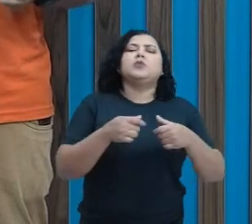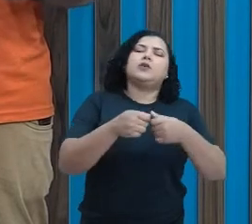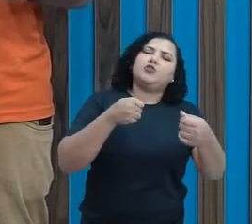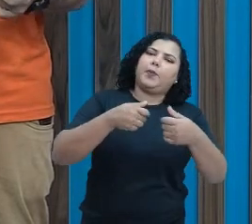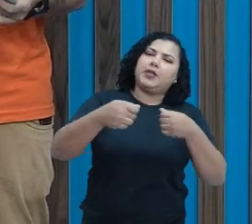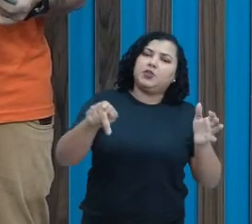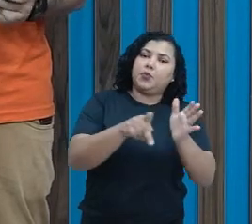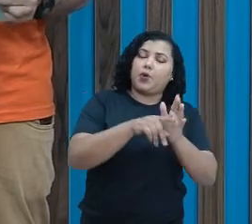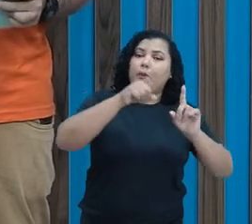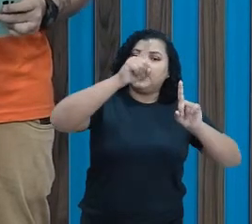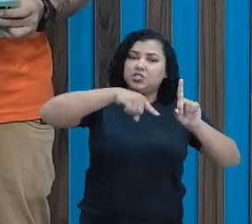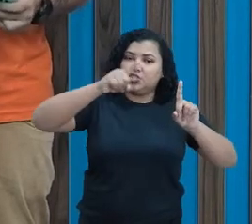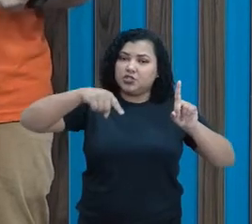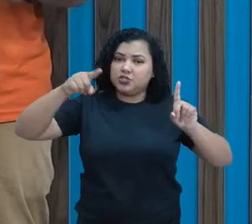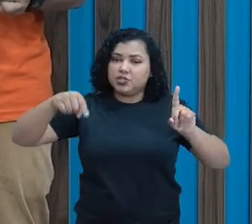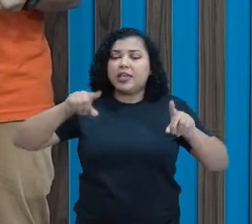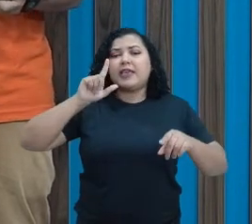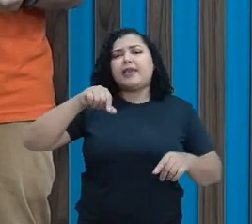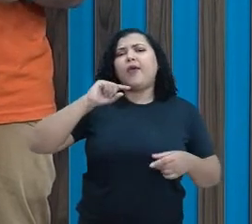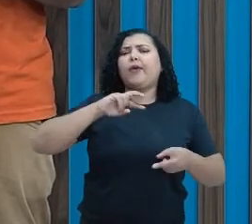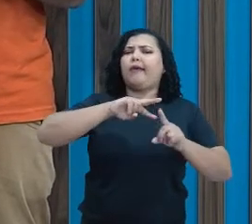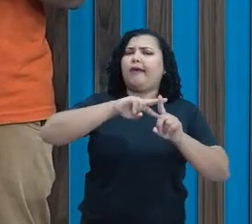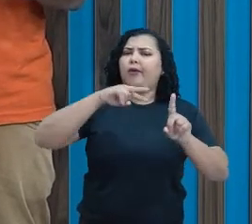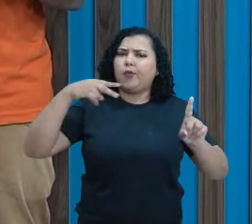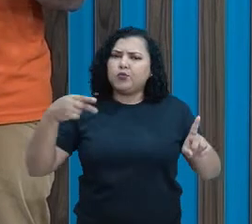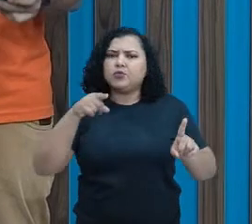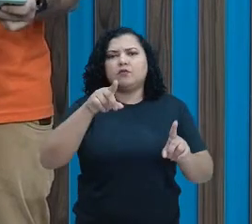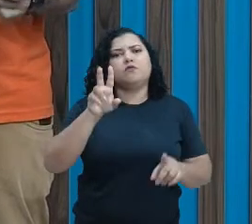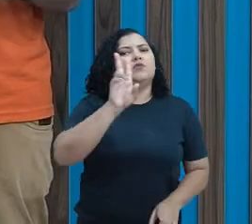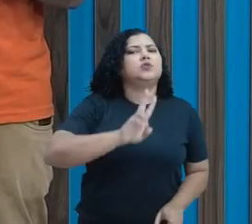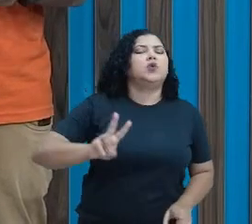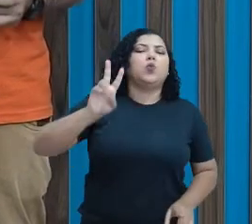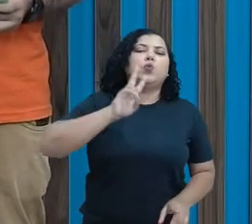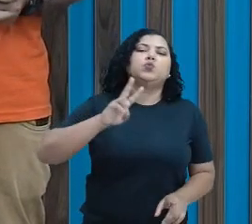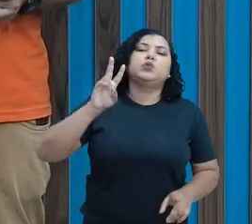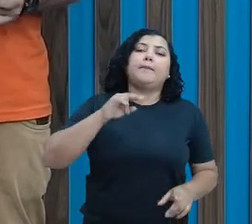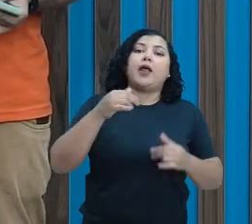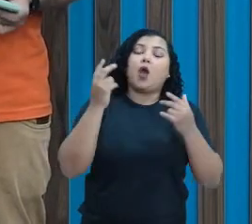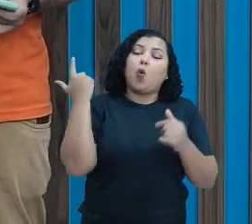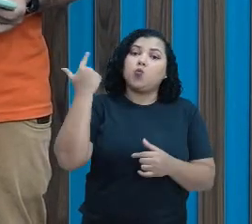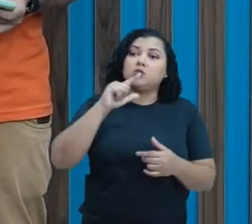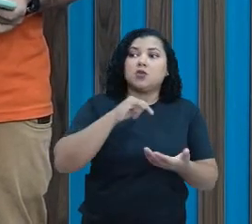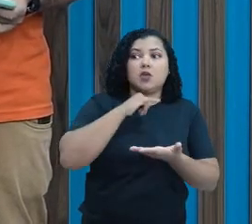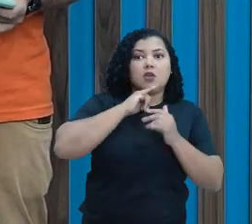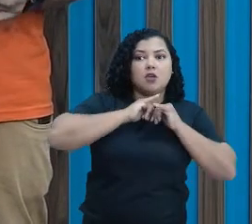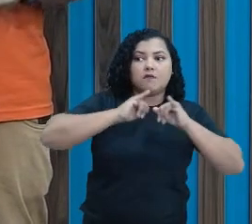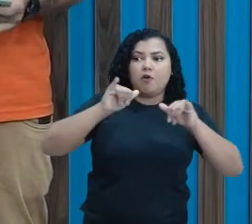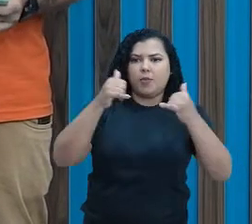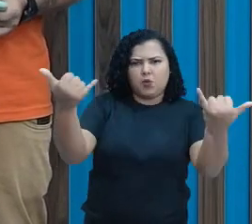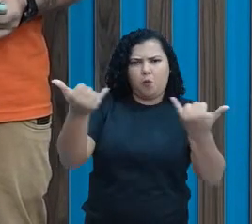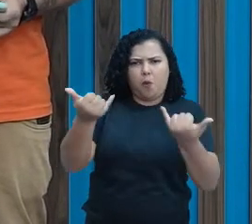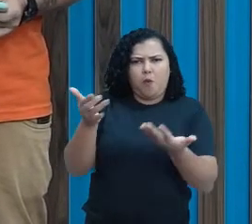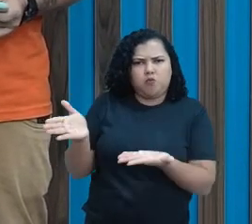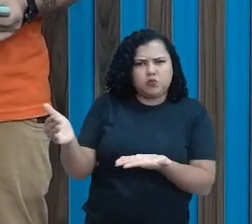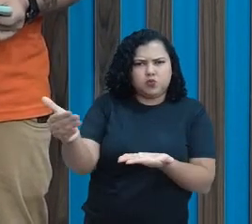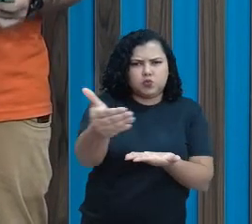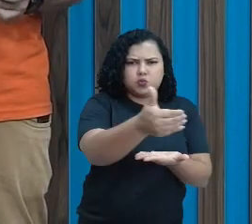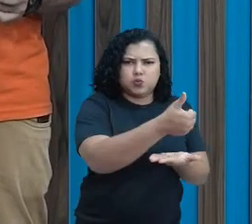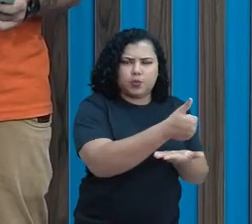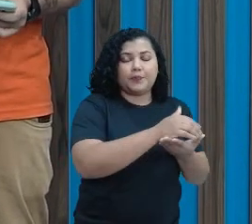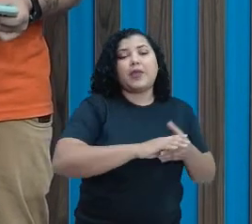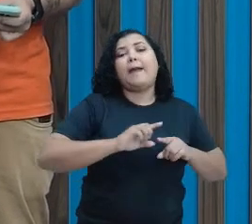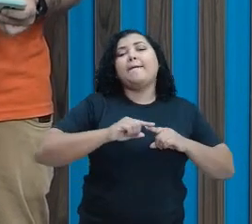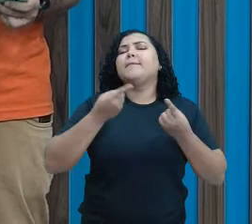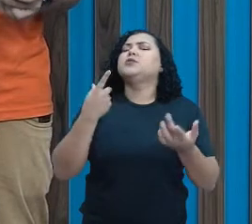medidas estatísticas, né? Que são ferramentas que você utiliza para extrair o máximo de informações. Só que o que acontece é o seguinte, quando a